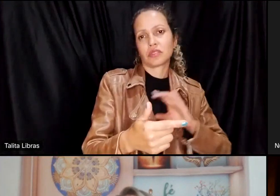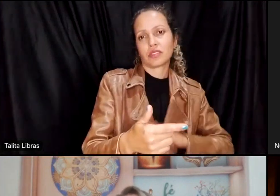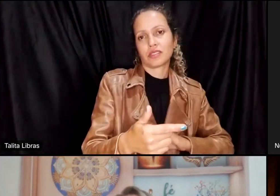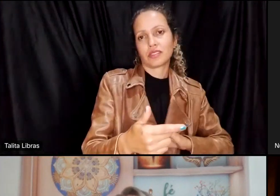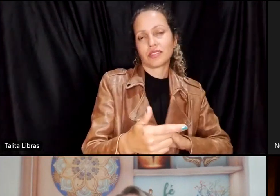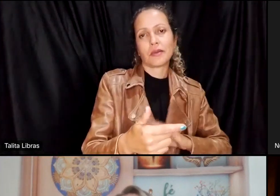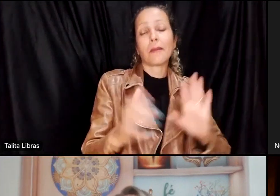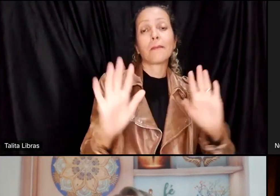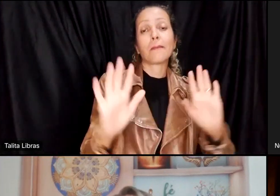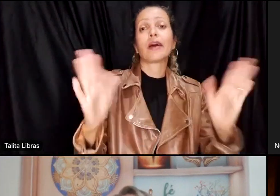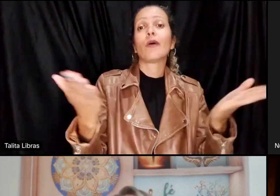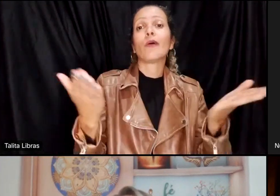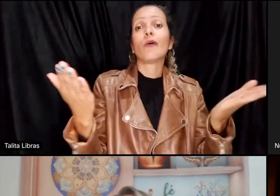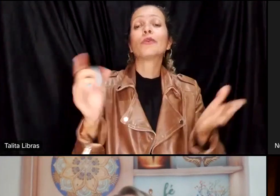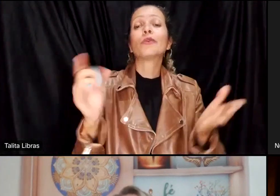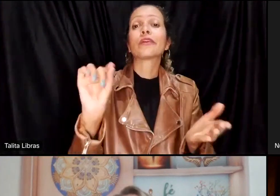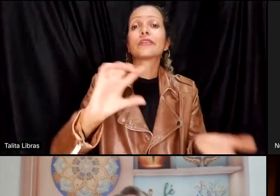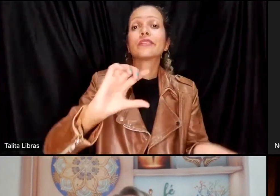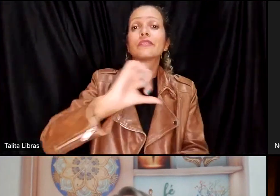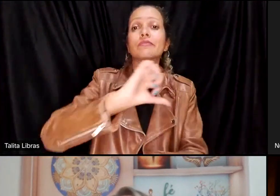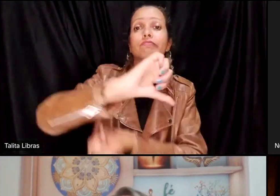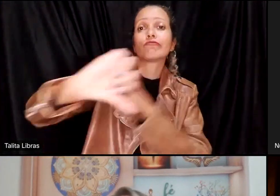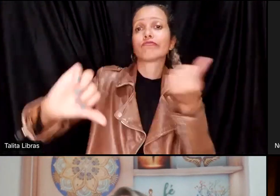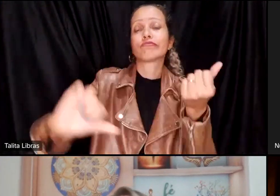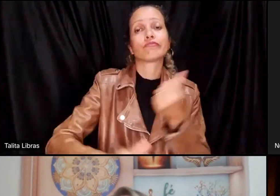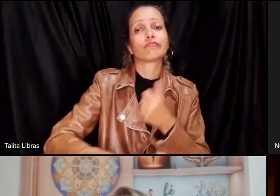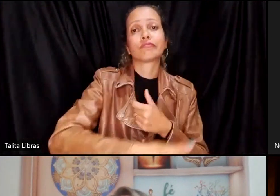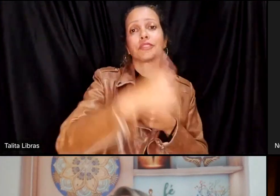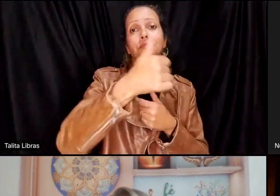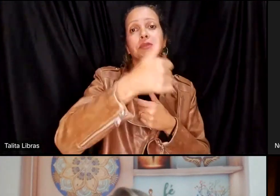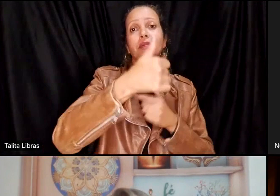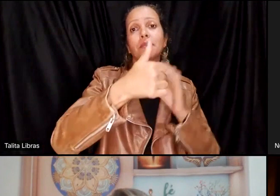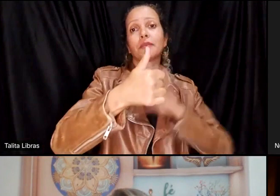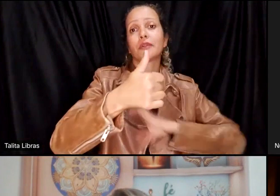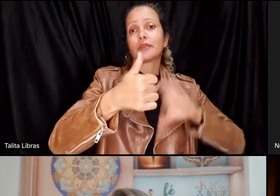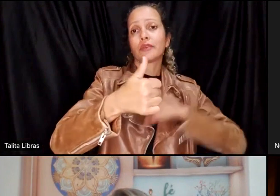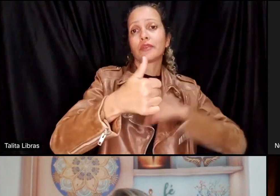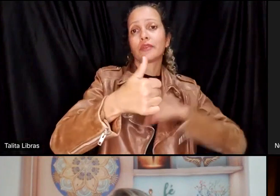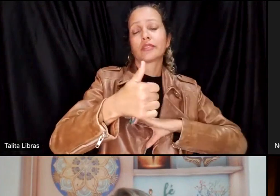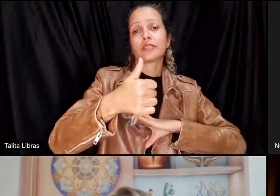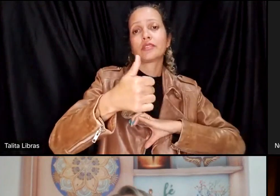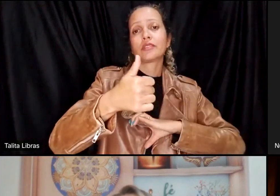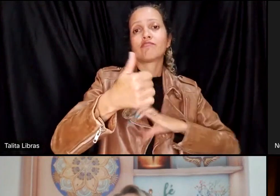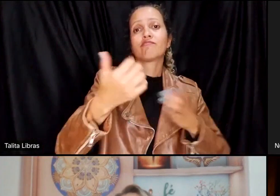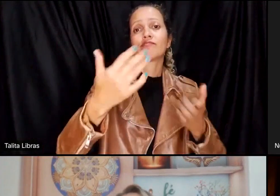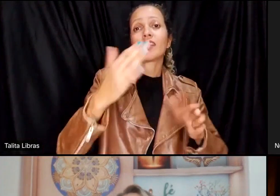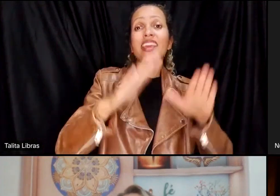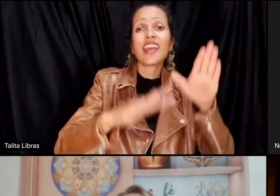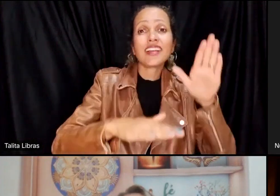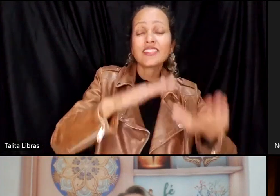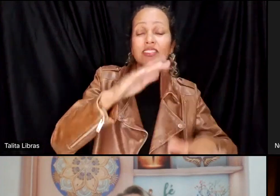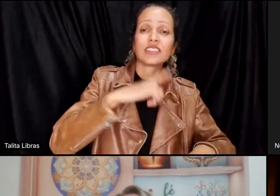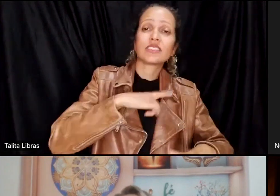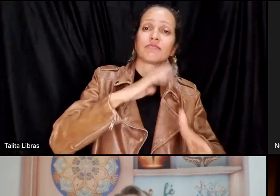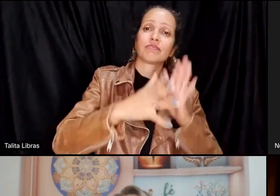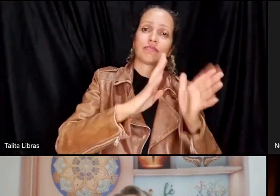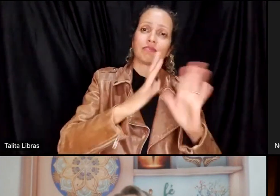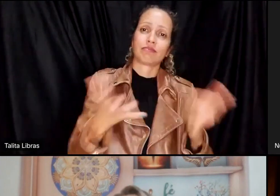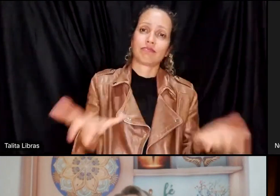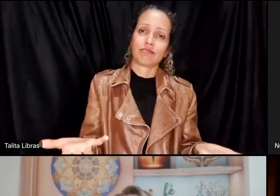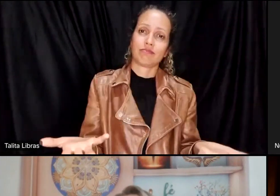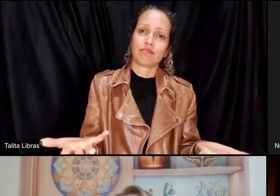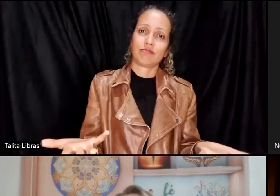esse mapa conceitual, ele traz todos os direitos dos surdos. E aí, o mapa